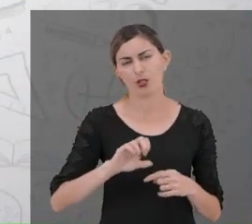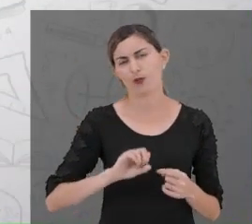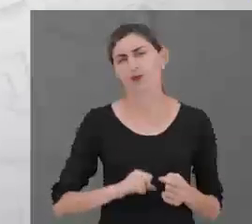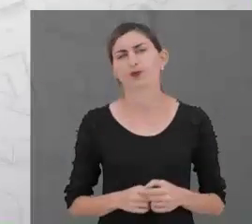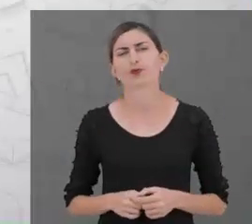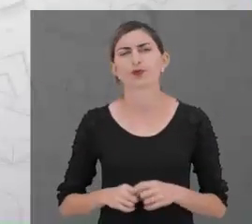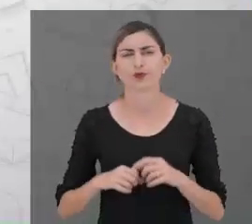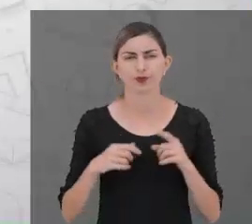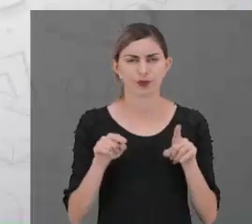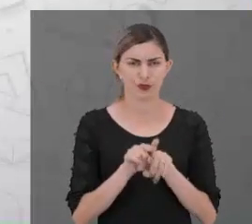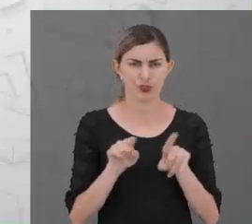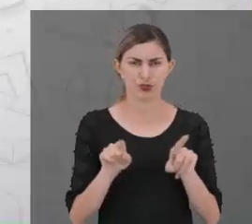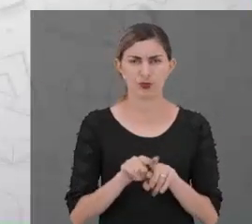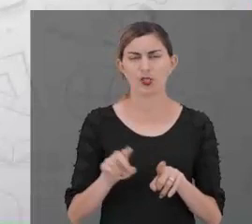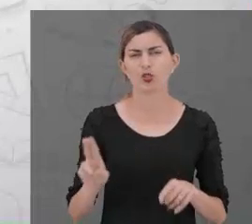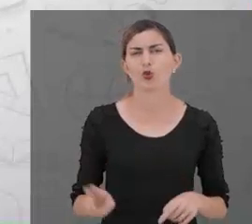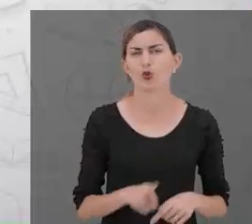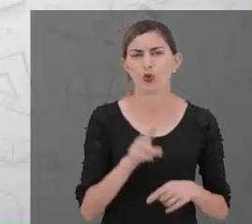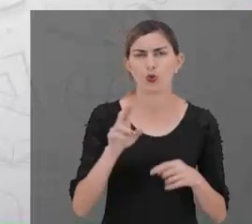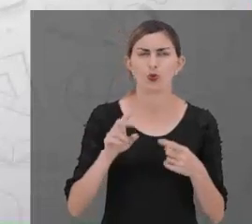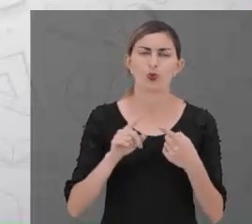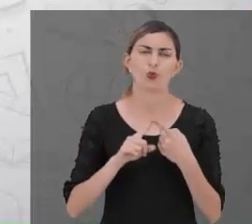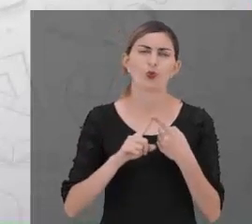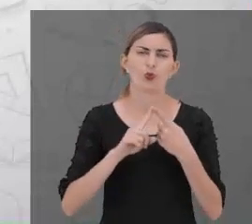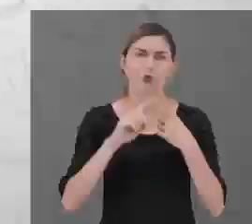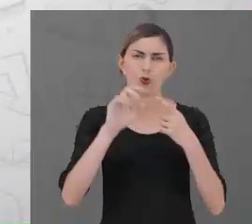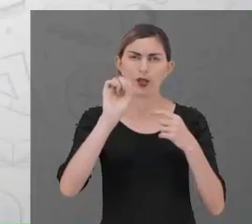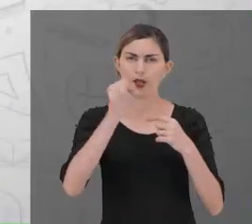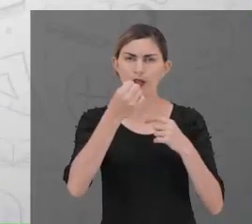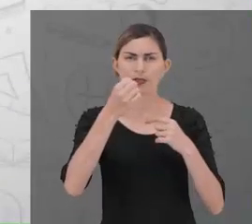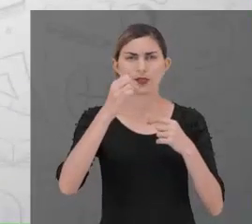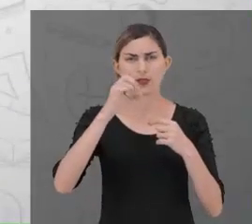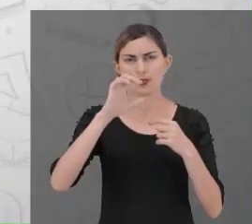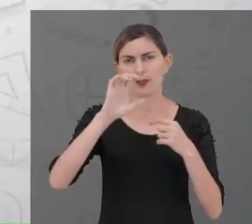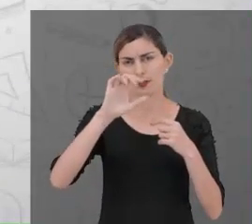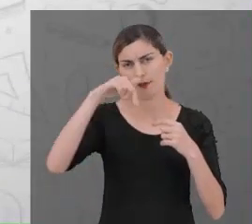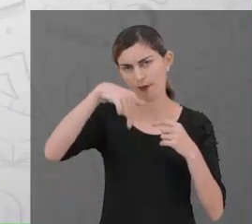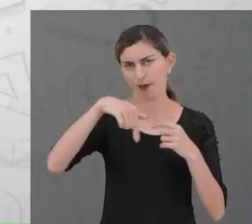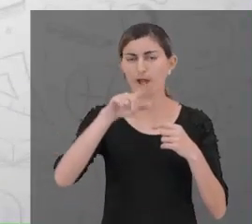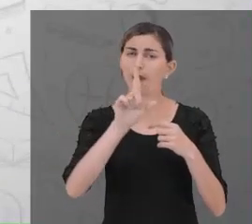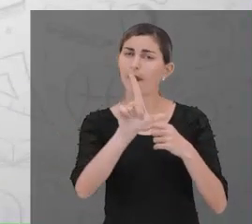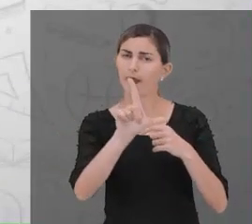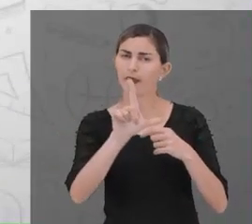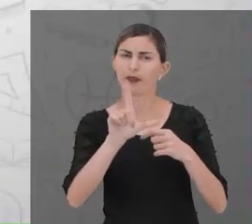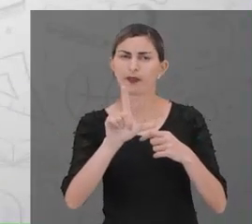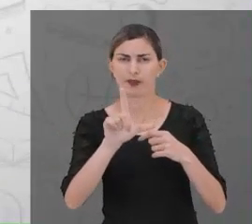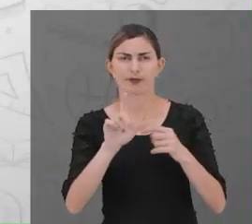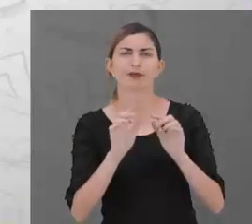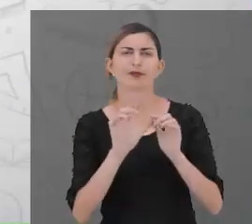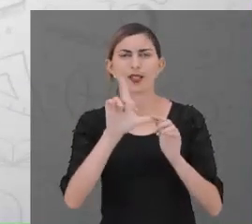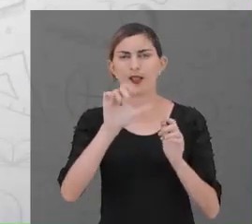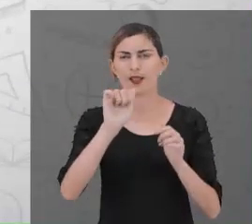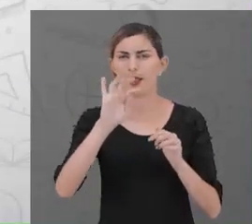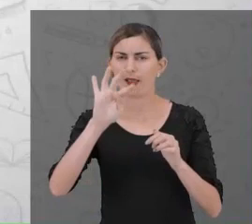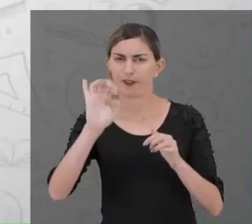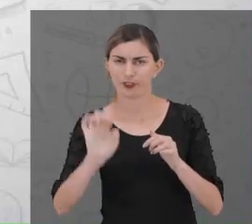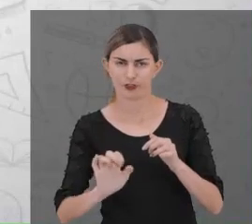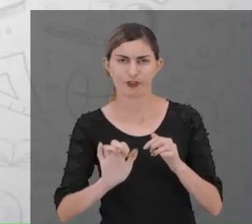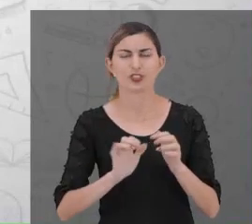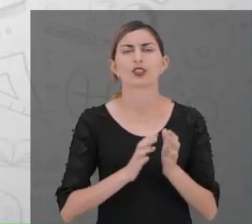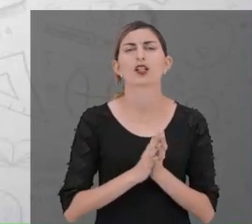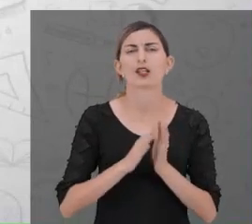MySQL ou Postgres. Nós utilizaremos o Postgres e o SQLite, que é muito simples a